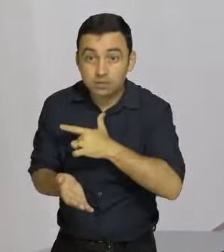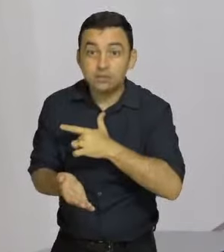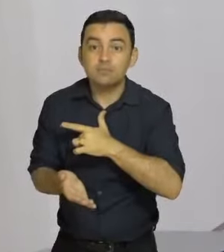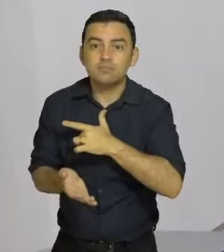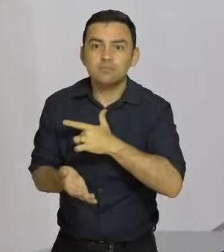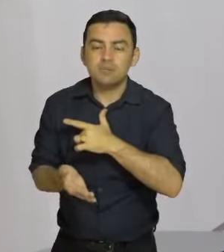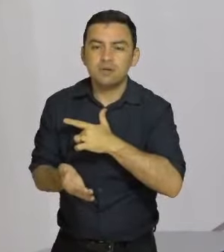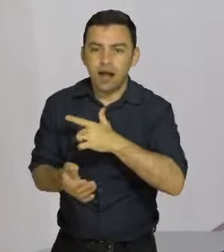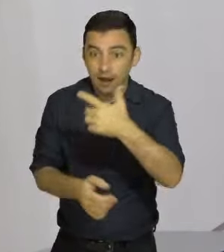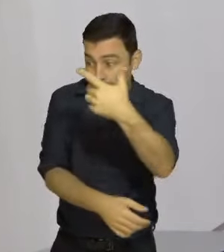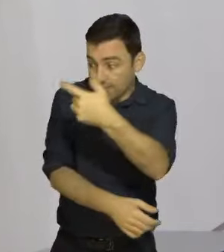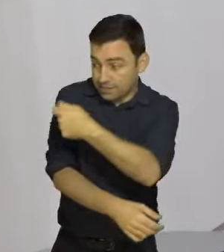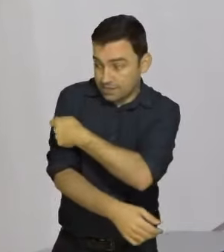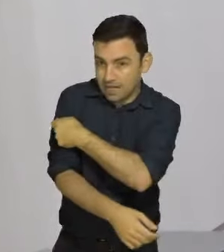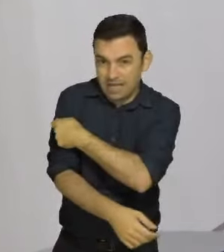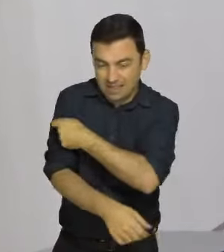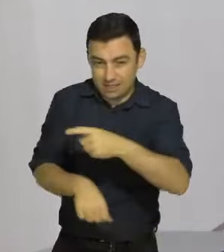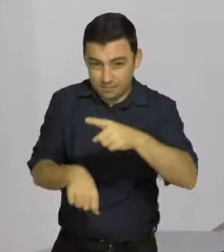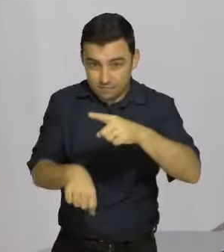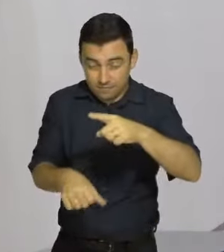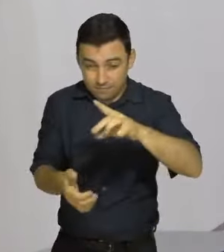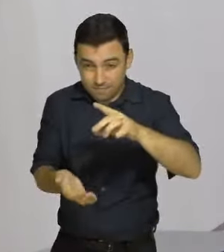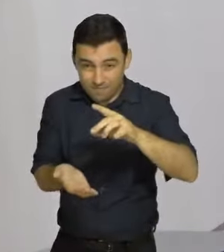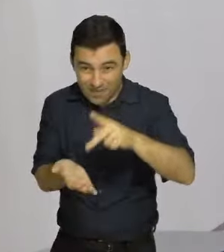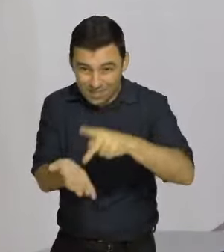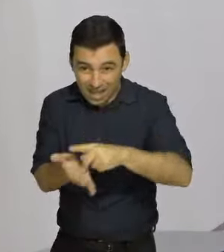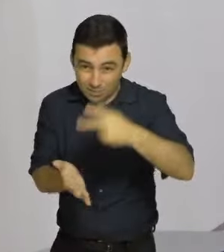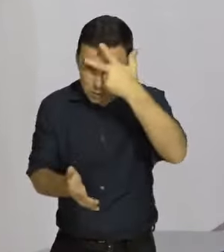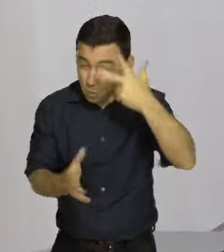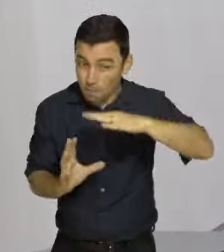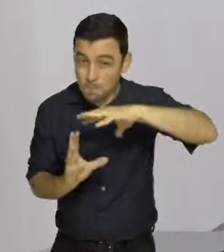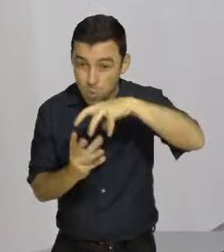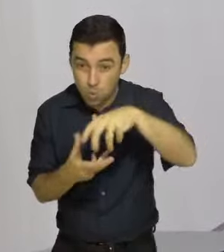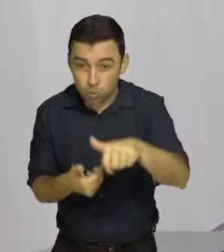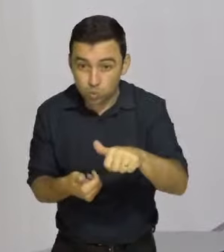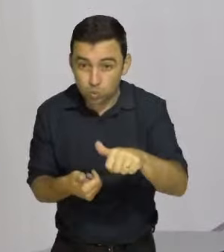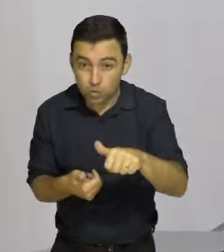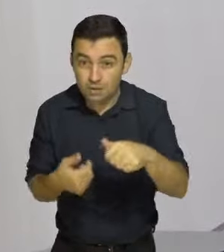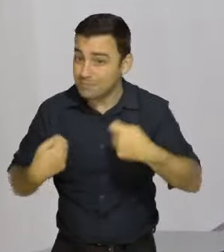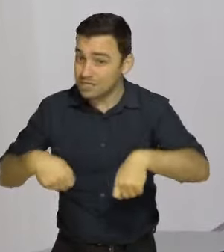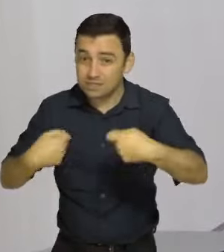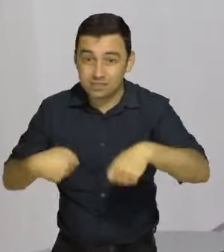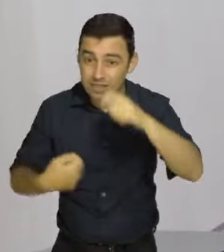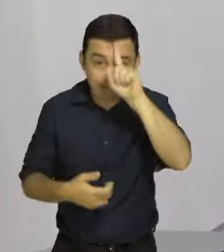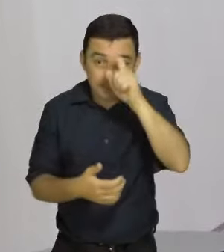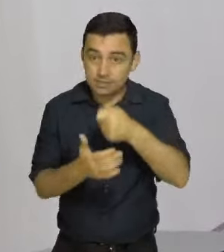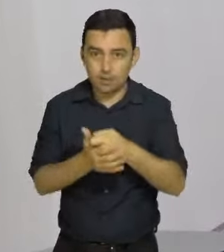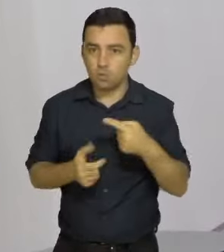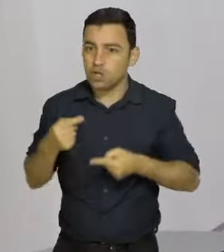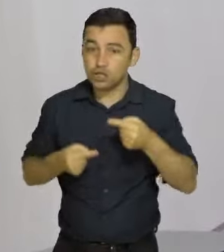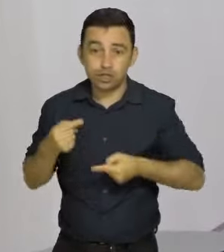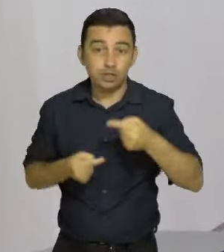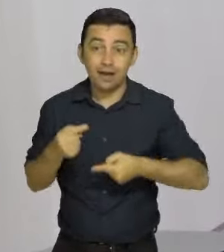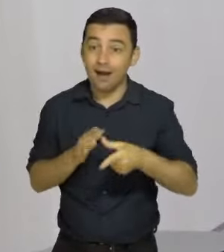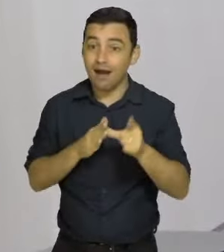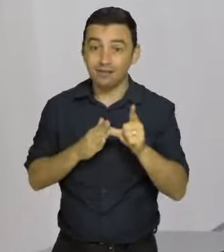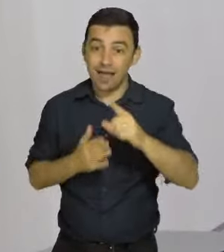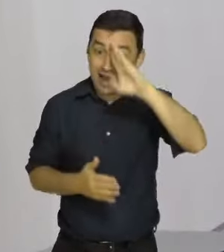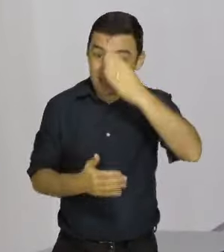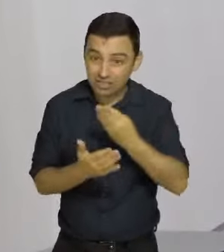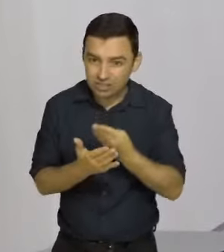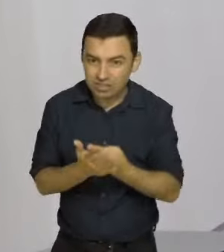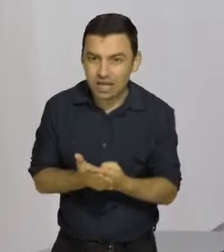a vacina no braço de todas as pessoas do mundo, tem que ter decisão política, tem que